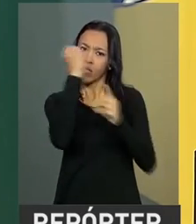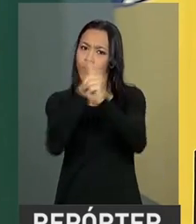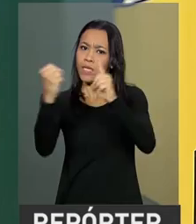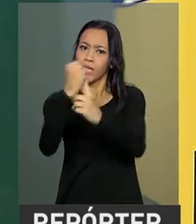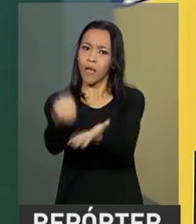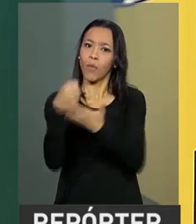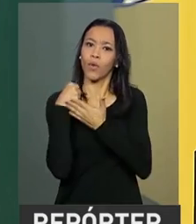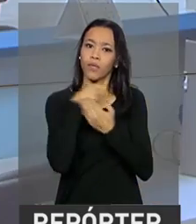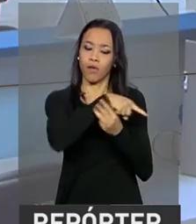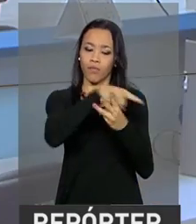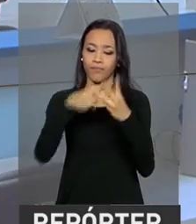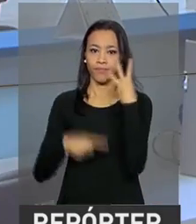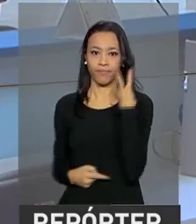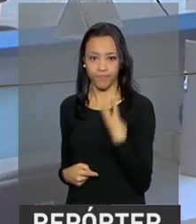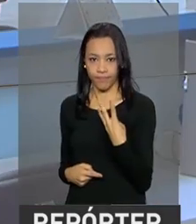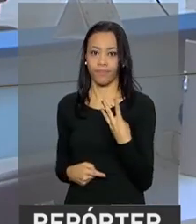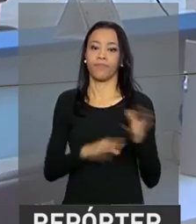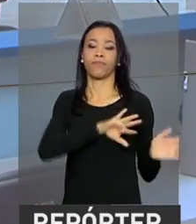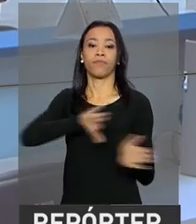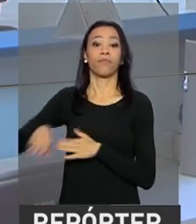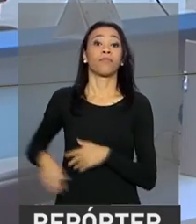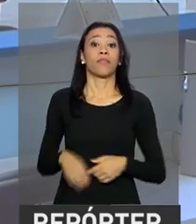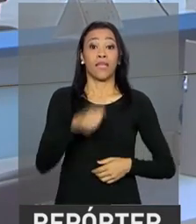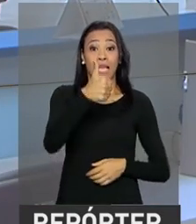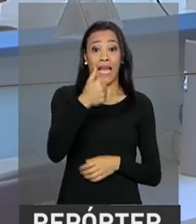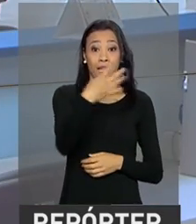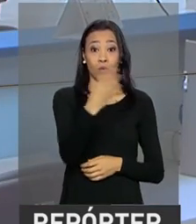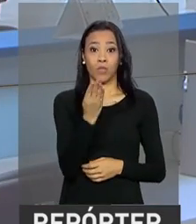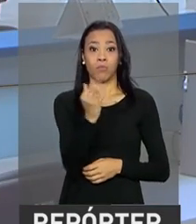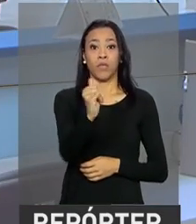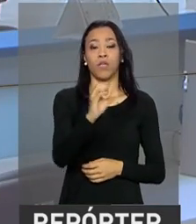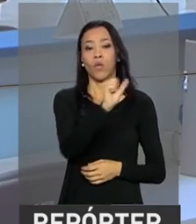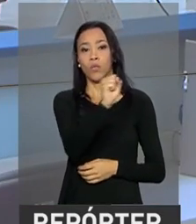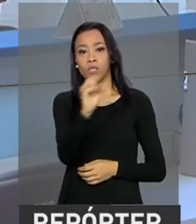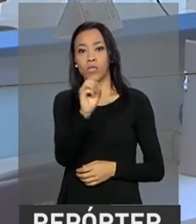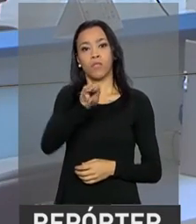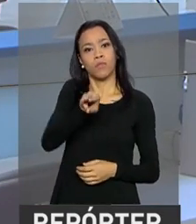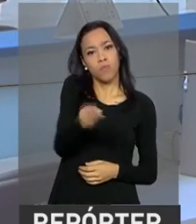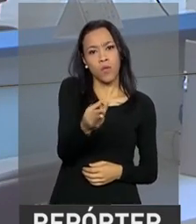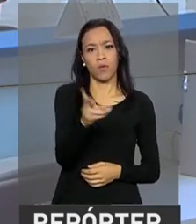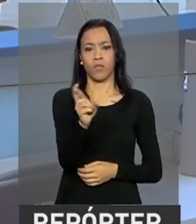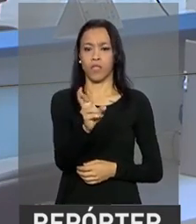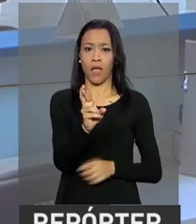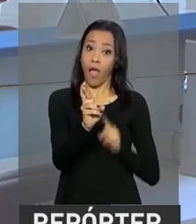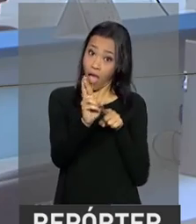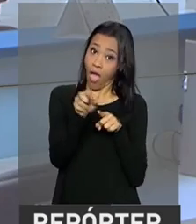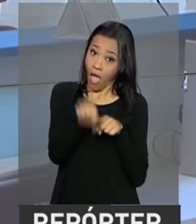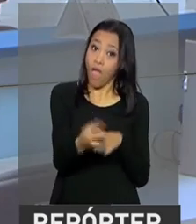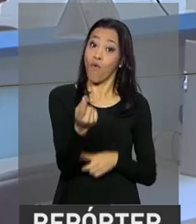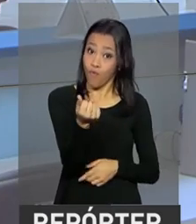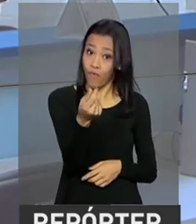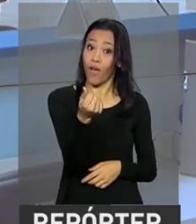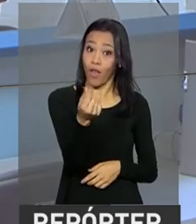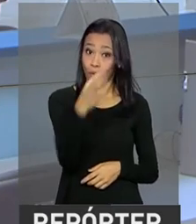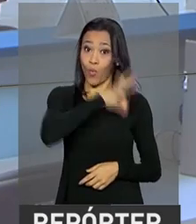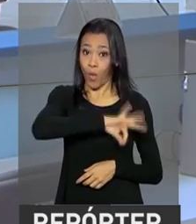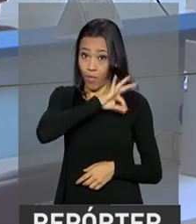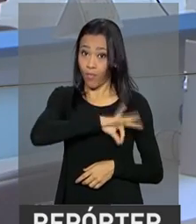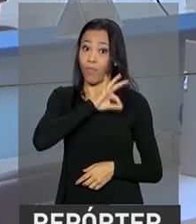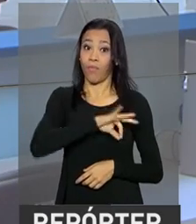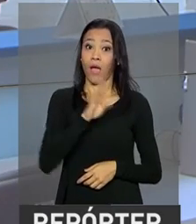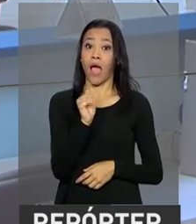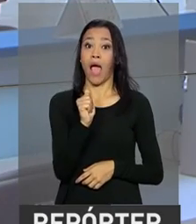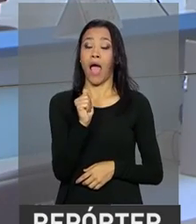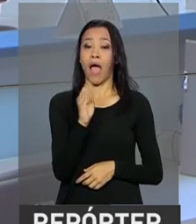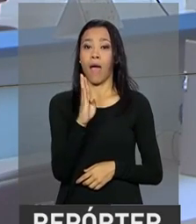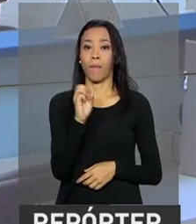apoio da sociedade. 14 bilhões e 800 milhões de reais. Esta é a quantia do abono salarial